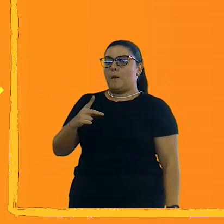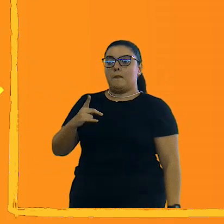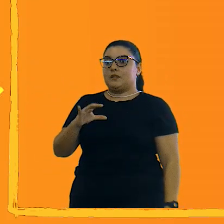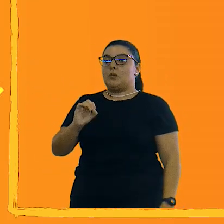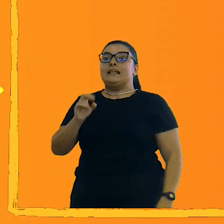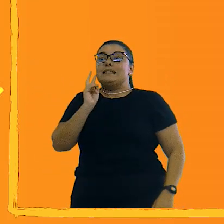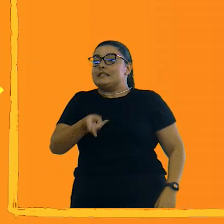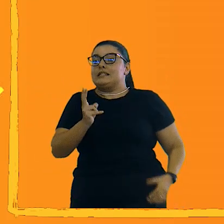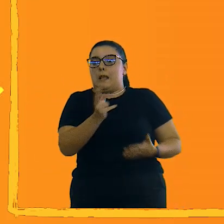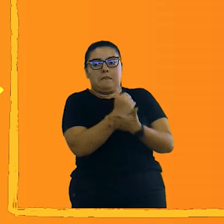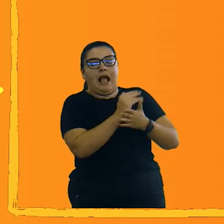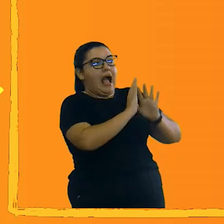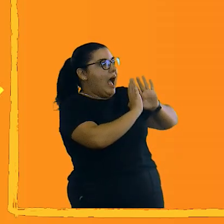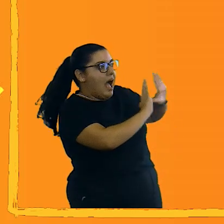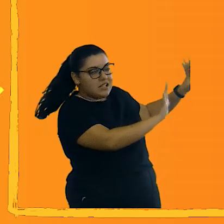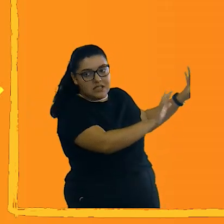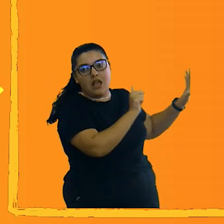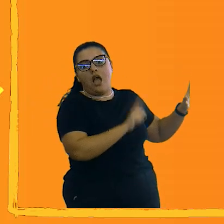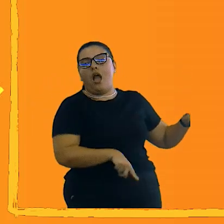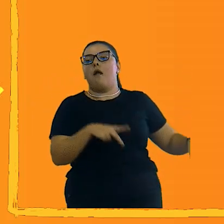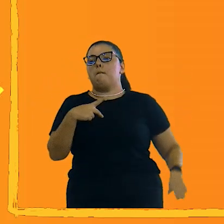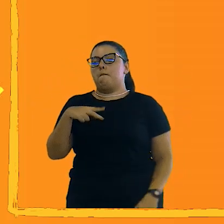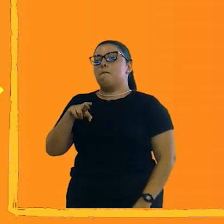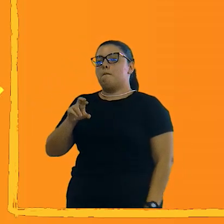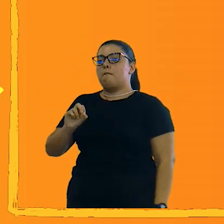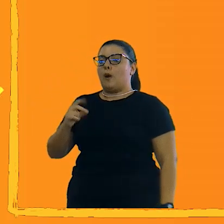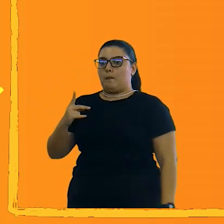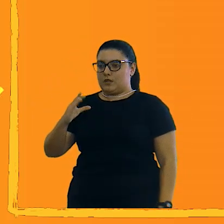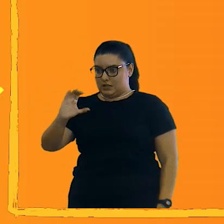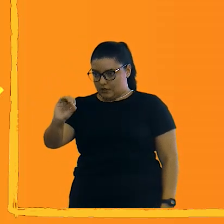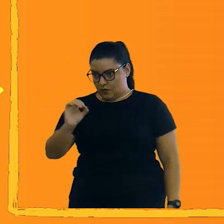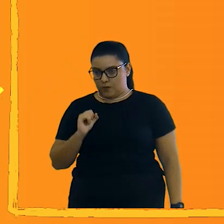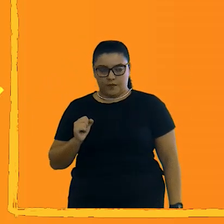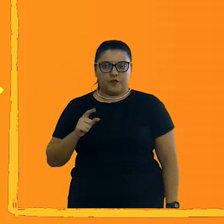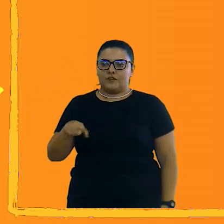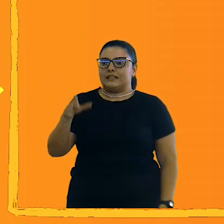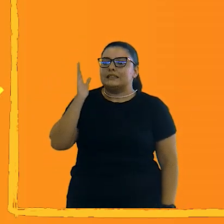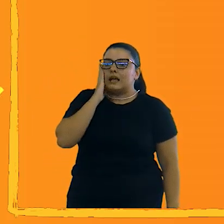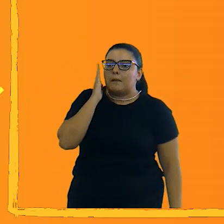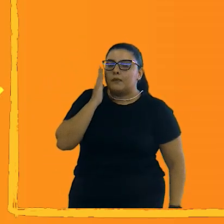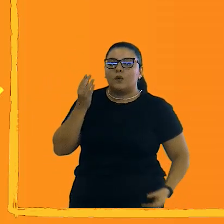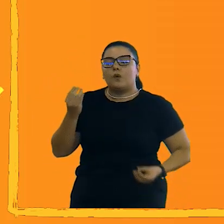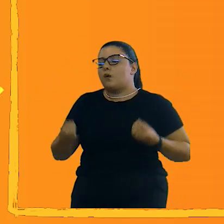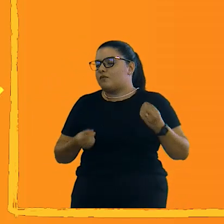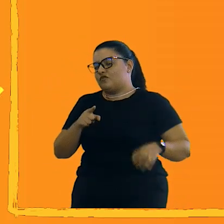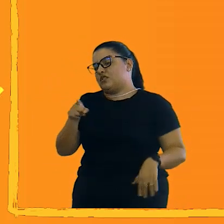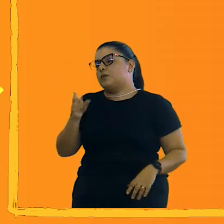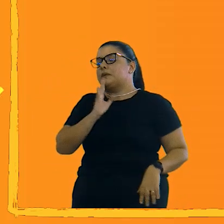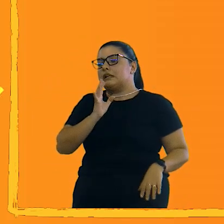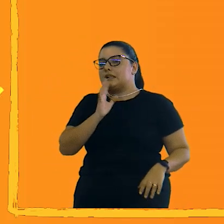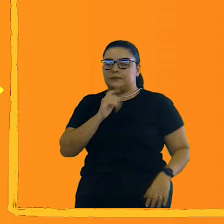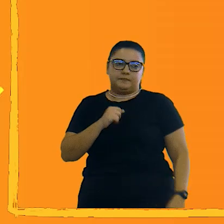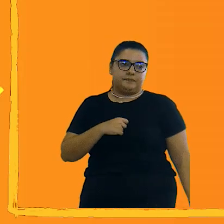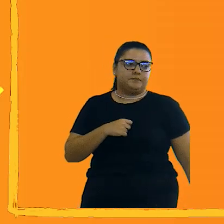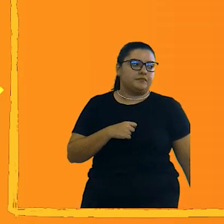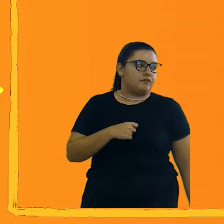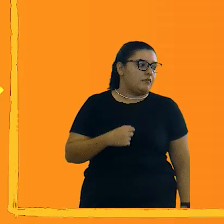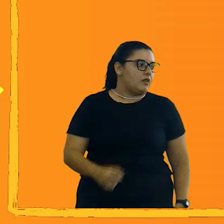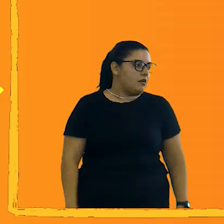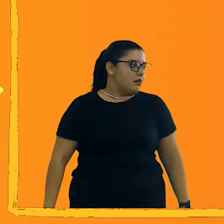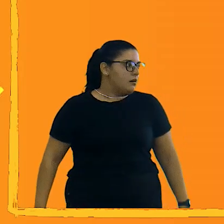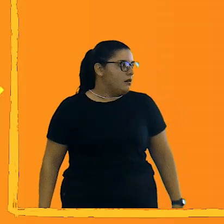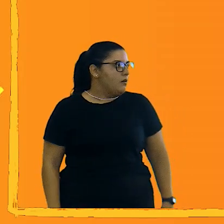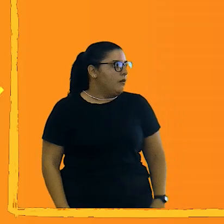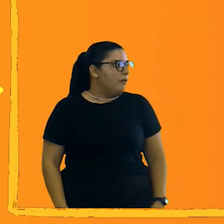proporção beleza quer ver uma propriedade proporção todo mundo sabe todo mundo sabe como é que eu resolvo uma